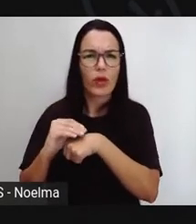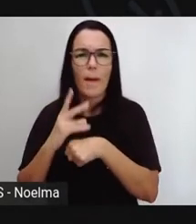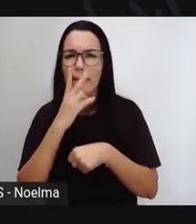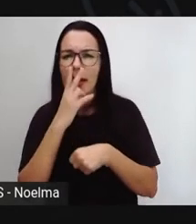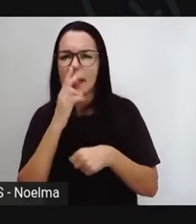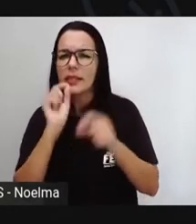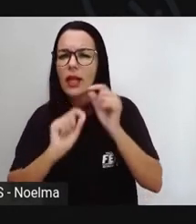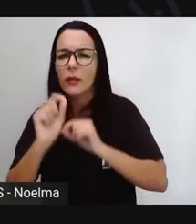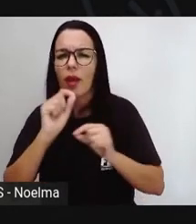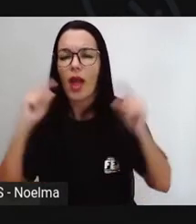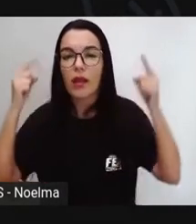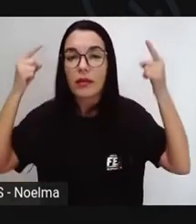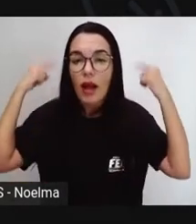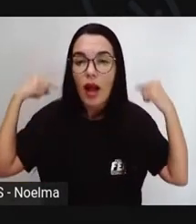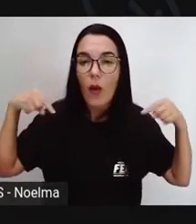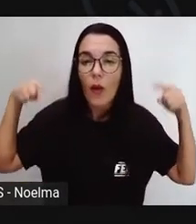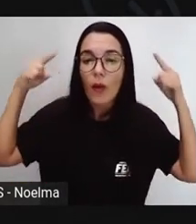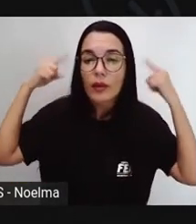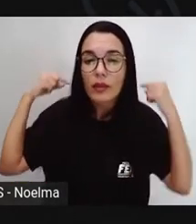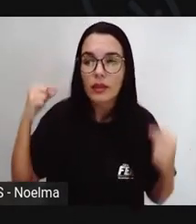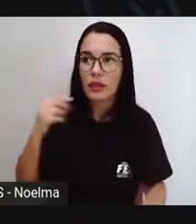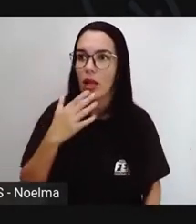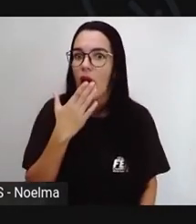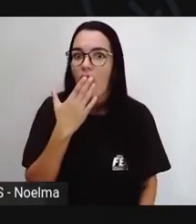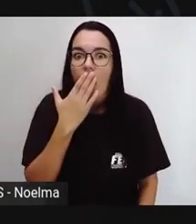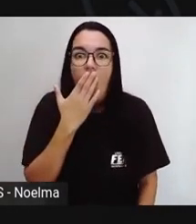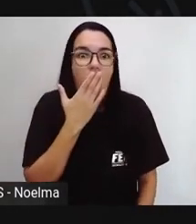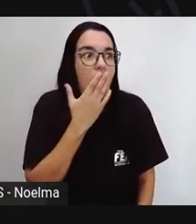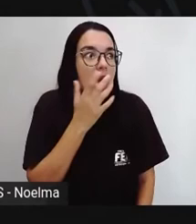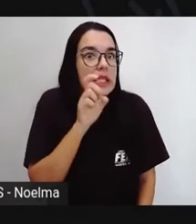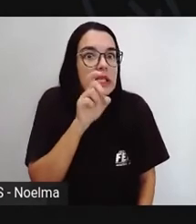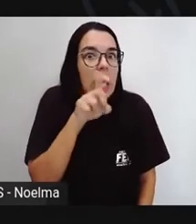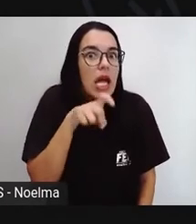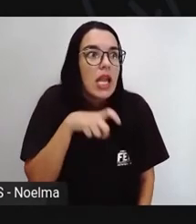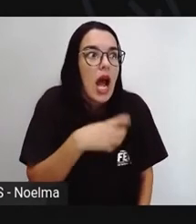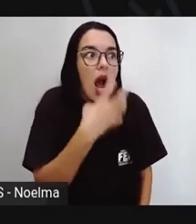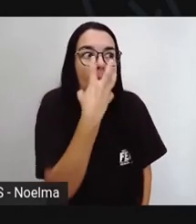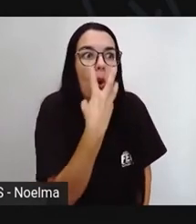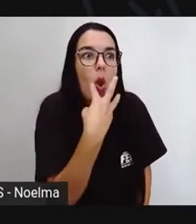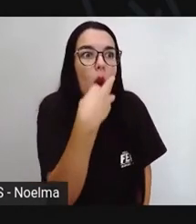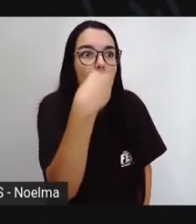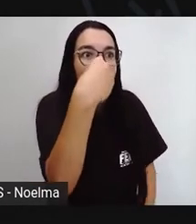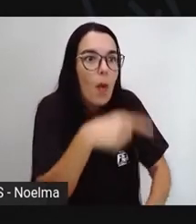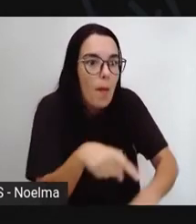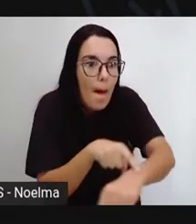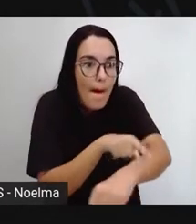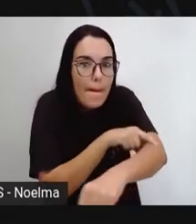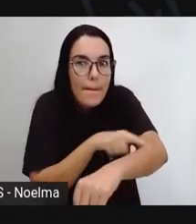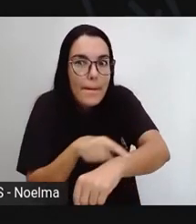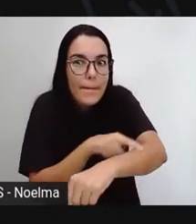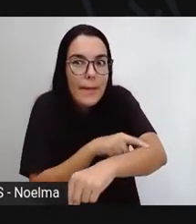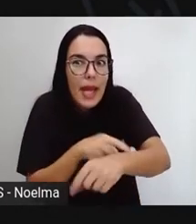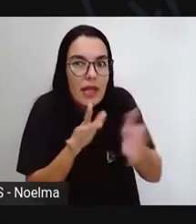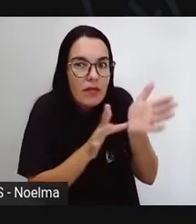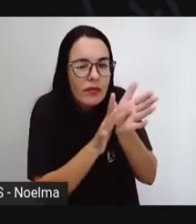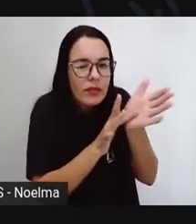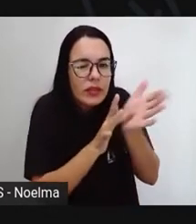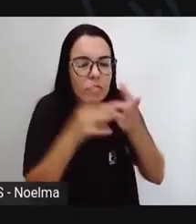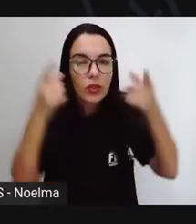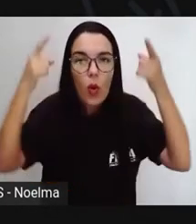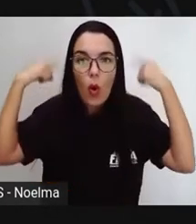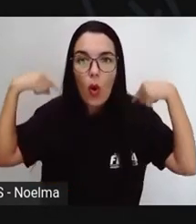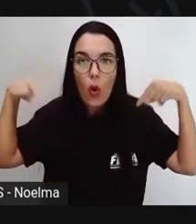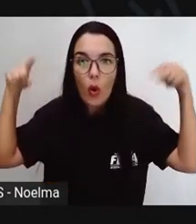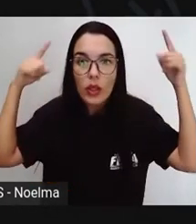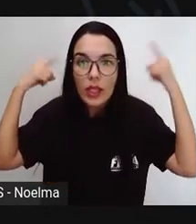cordeiro. Seria ele o lobo em pele de cordeiro? Mariana lembrou na hora das